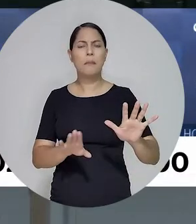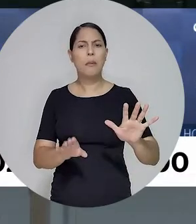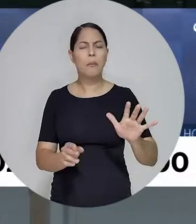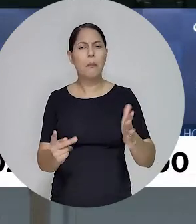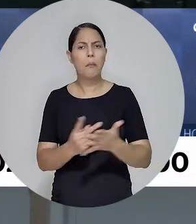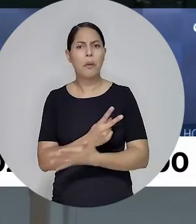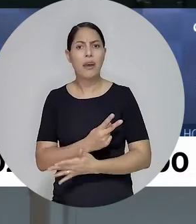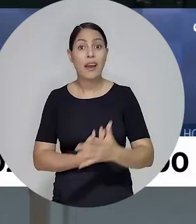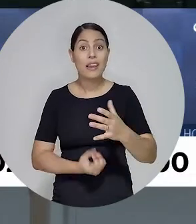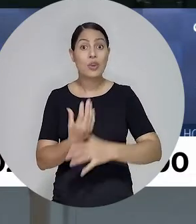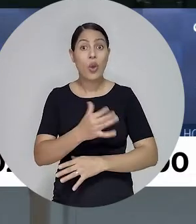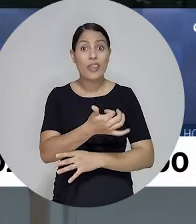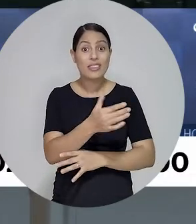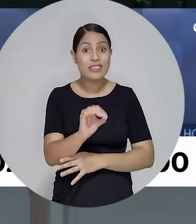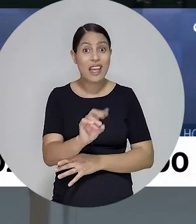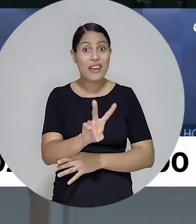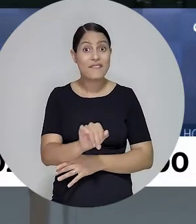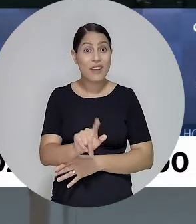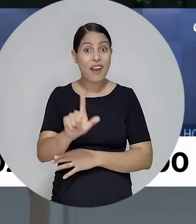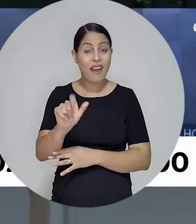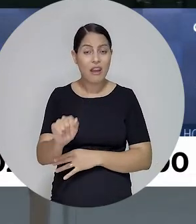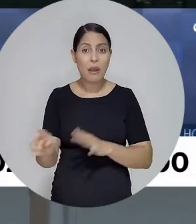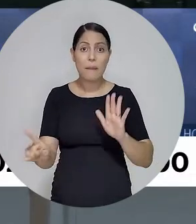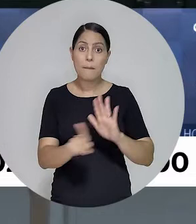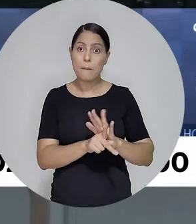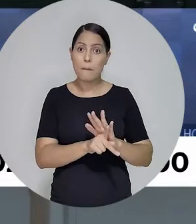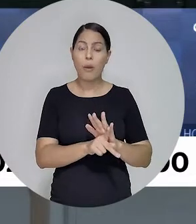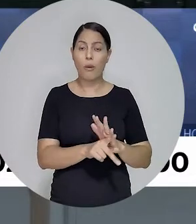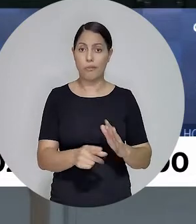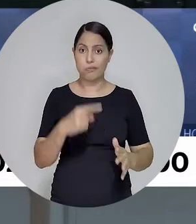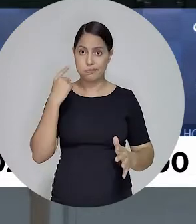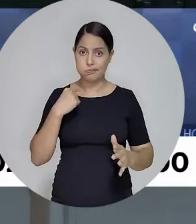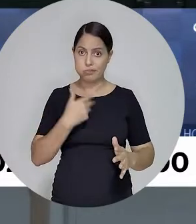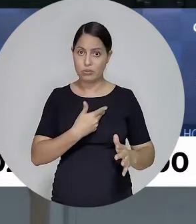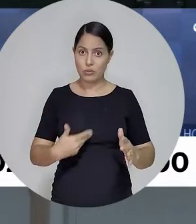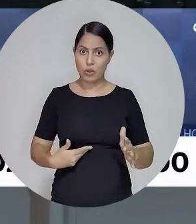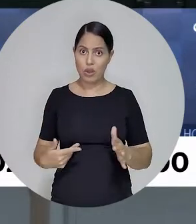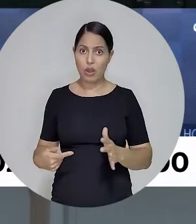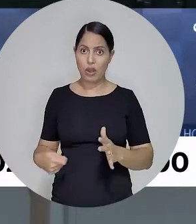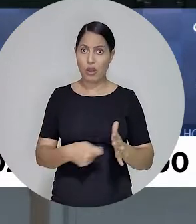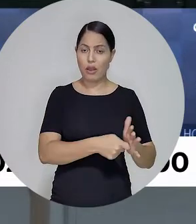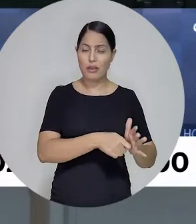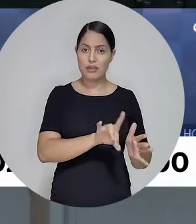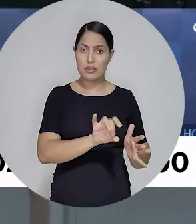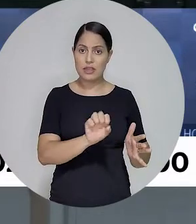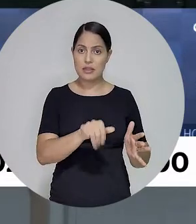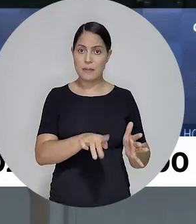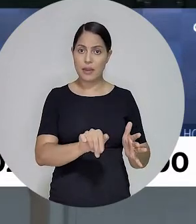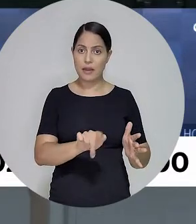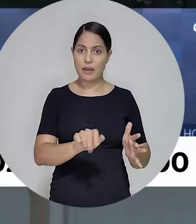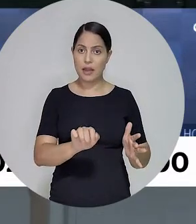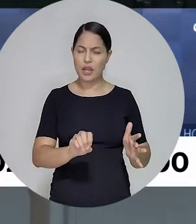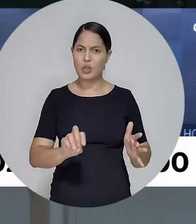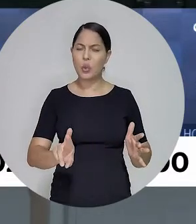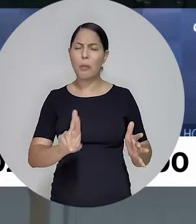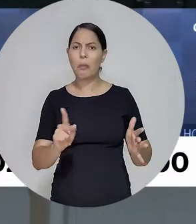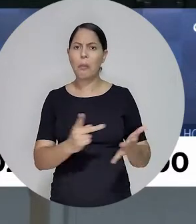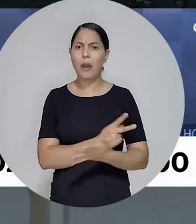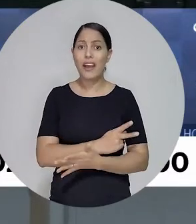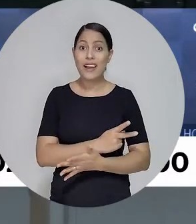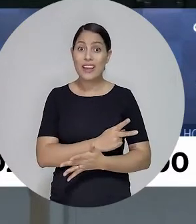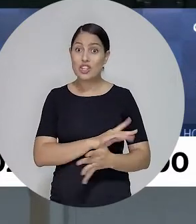Justiça, criou-se 10 vagas simultâneas de desembargadores do Tribunal de Justiça, em